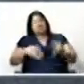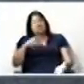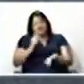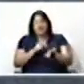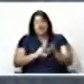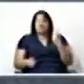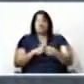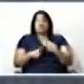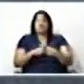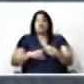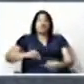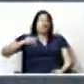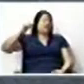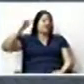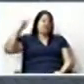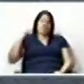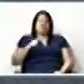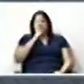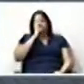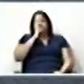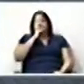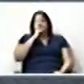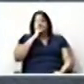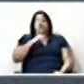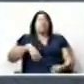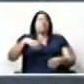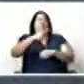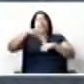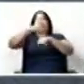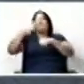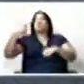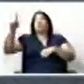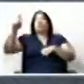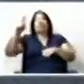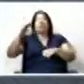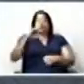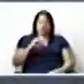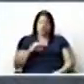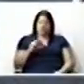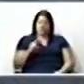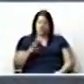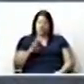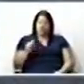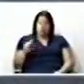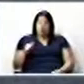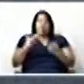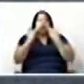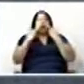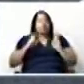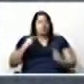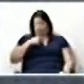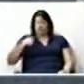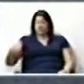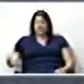porque na verdade isso, vamos colocar, vamos buscar não sei aonde, vai buscar em Cuba, na Rússia, na China. Eu quero saber o seguinte, a hora que o cidadão chegar